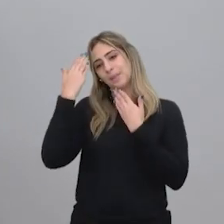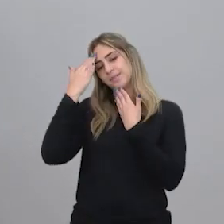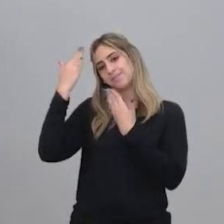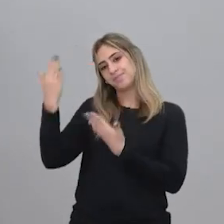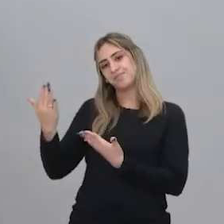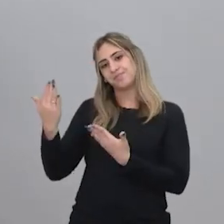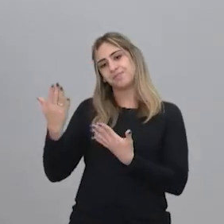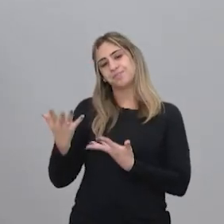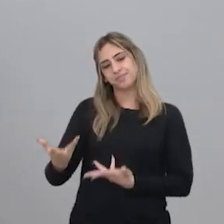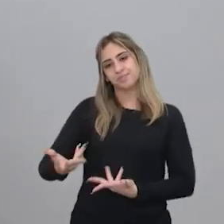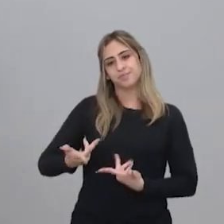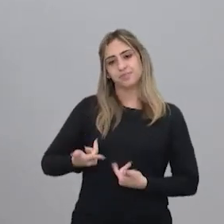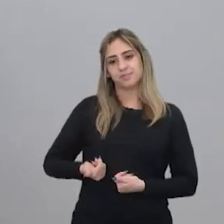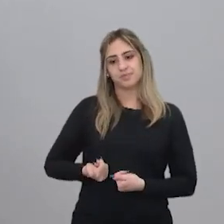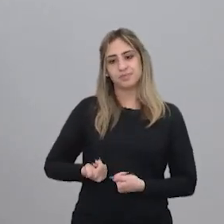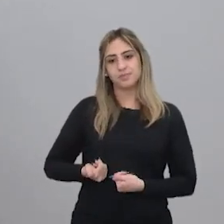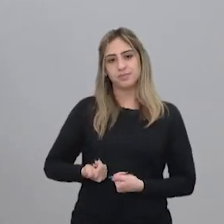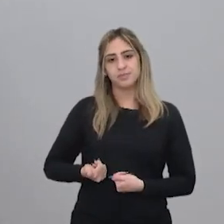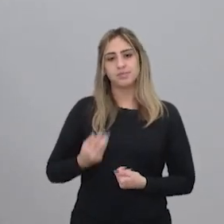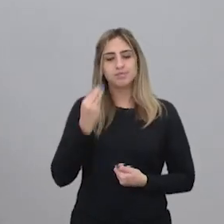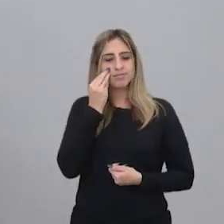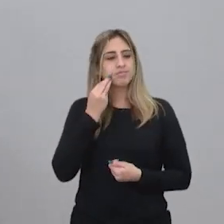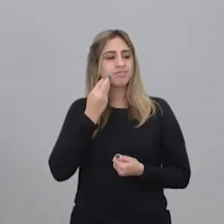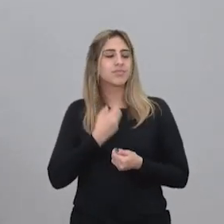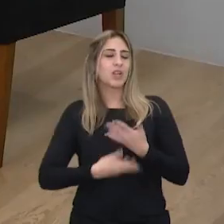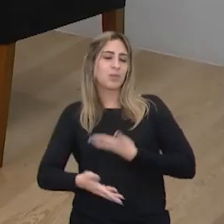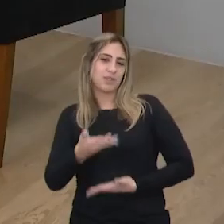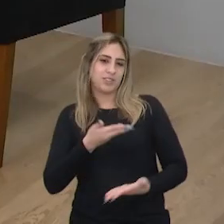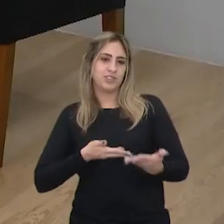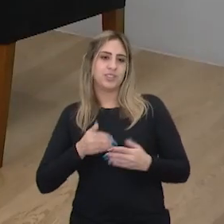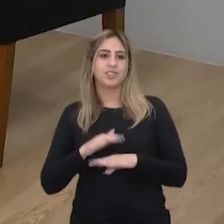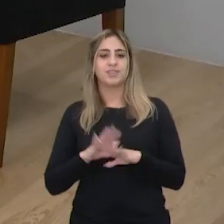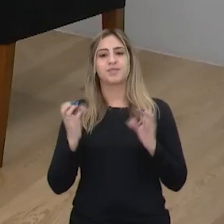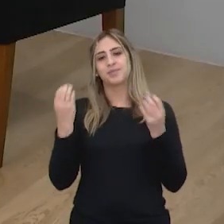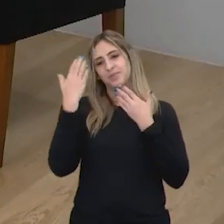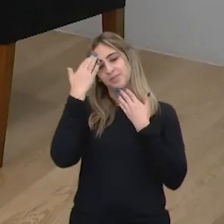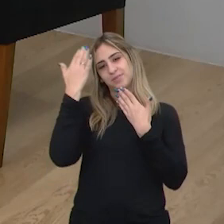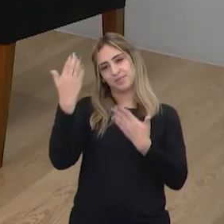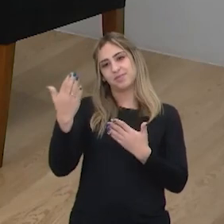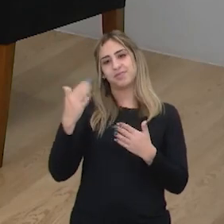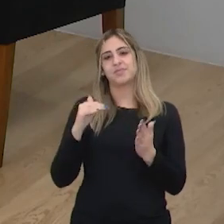gente. Obrigada pelo convite e a oportunidade de compartilhar. Valeu. Então,